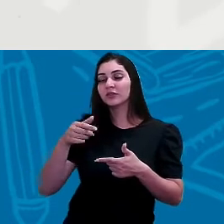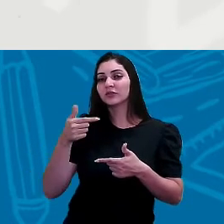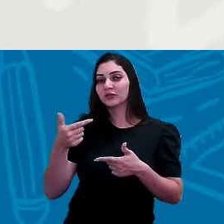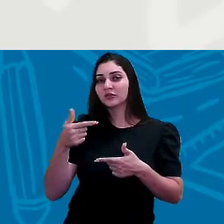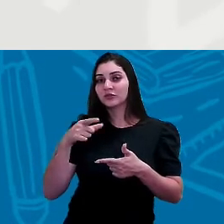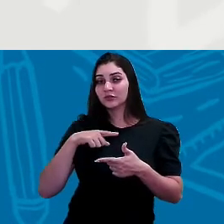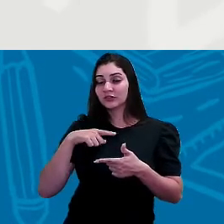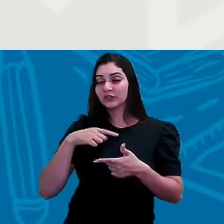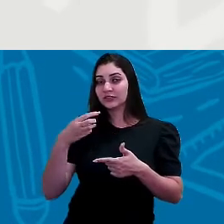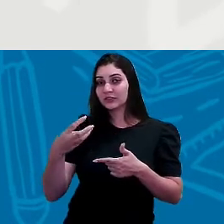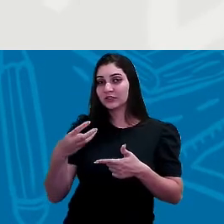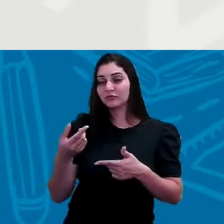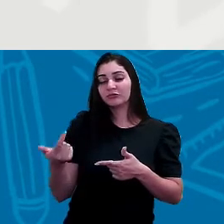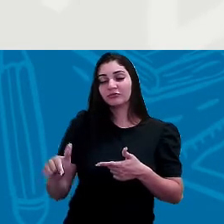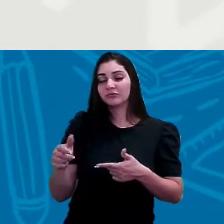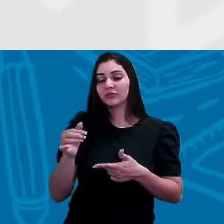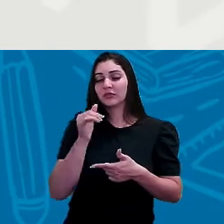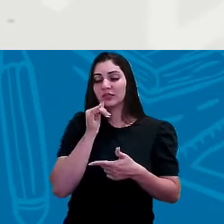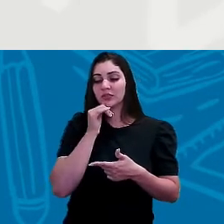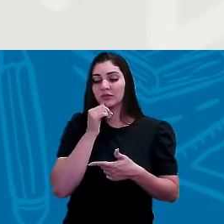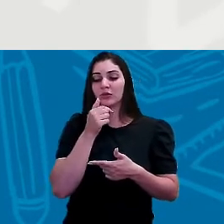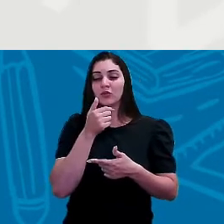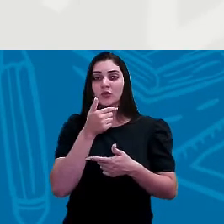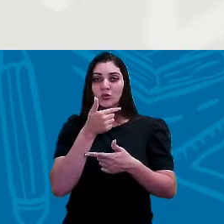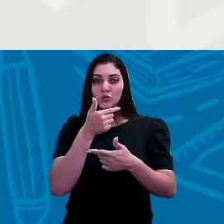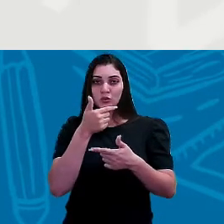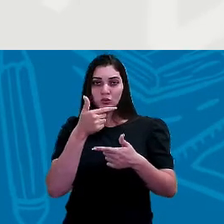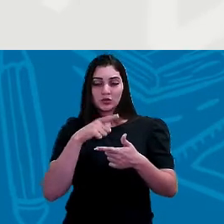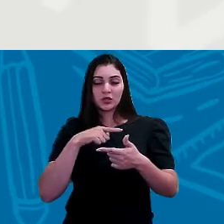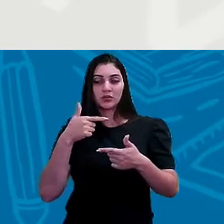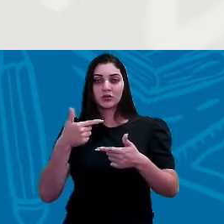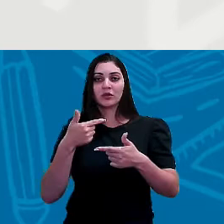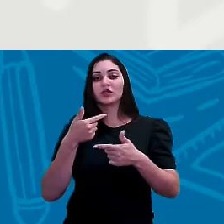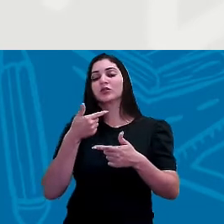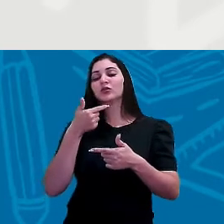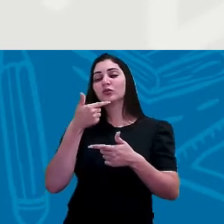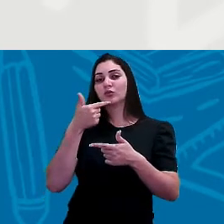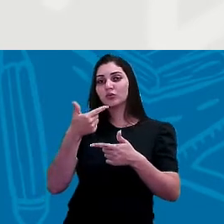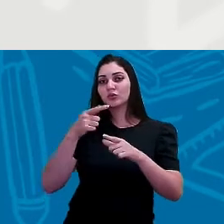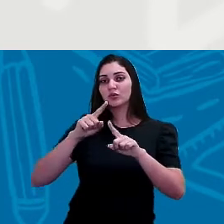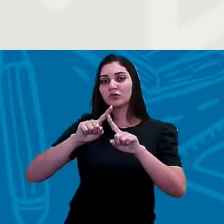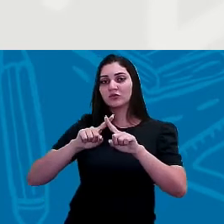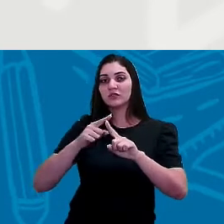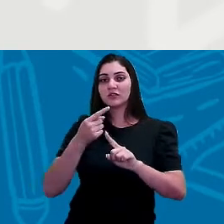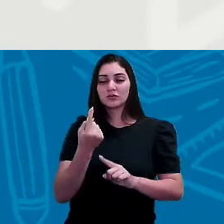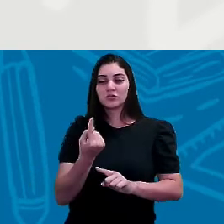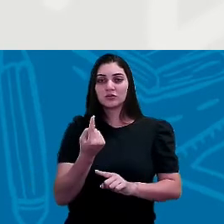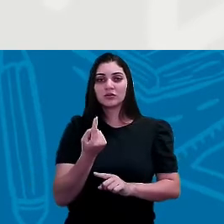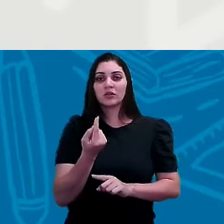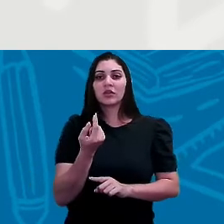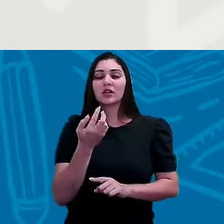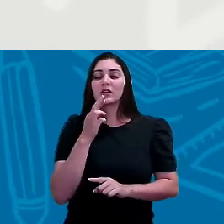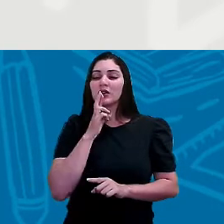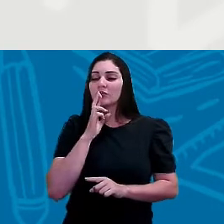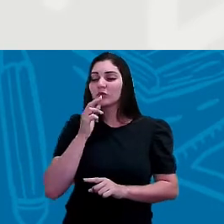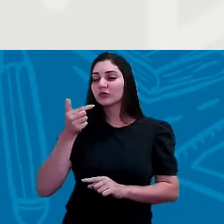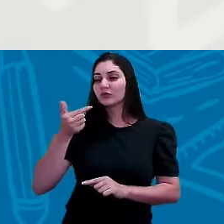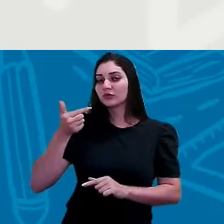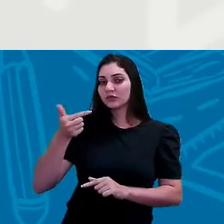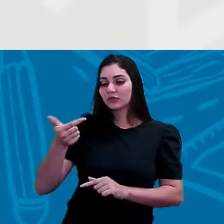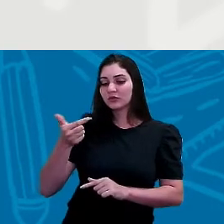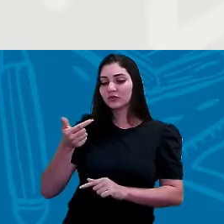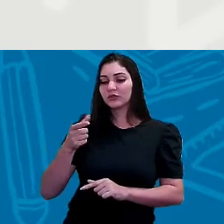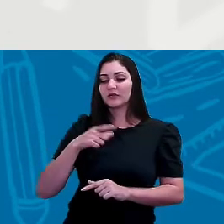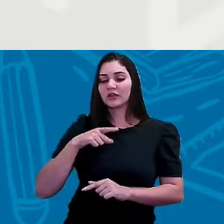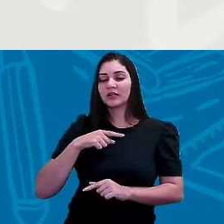número 2. Então, eu vou fazer 2 vezes 1, ou 1 vezes 2, né? Que vai dar 2. E jogo